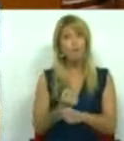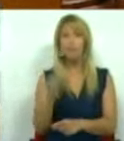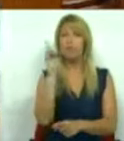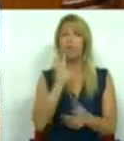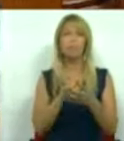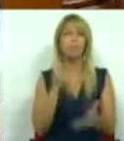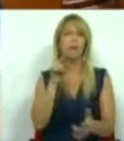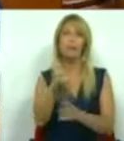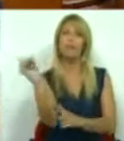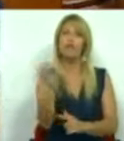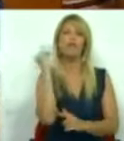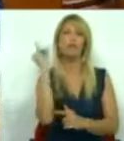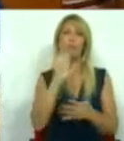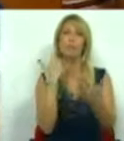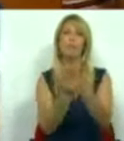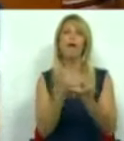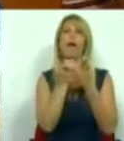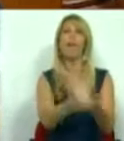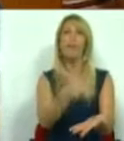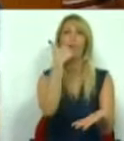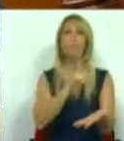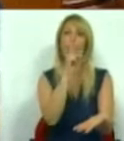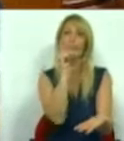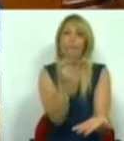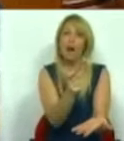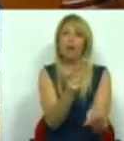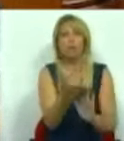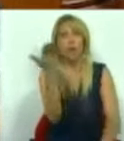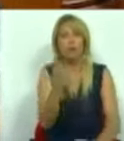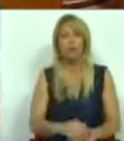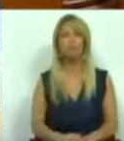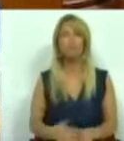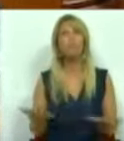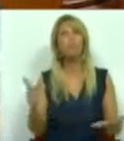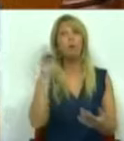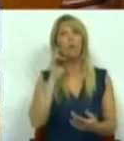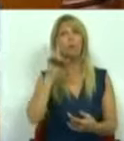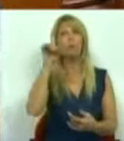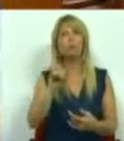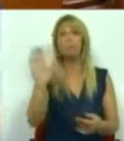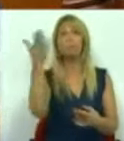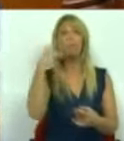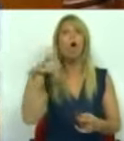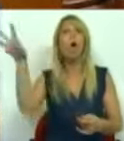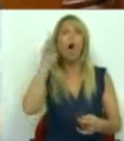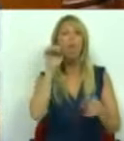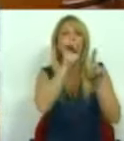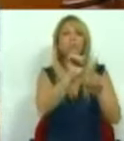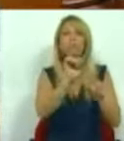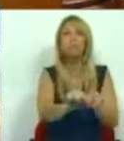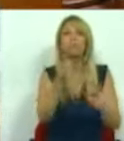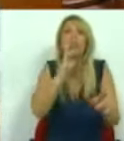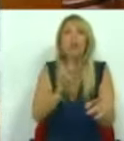indeclinável destas instituições no apoio aos mais carenciados. Foi sobretudo importante ouvir os dirigentes destas